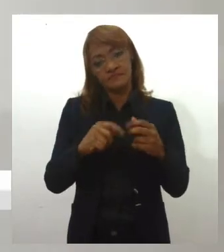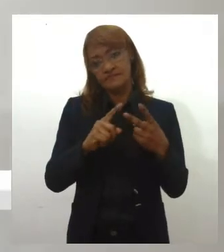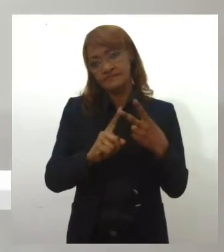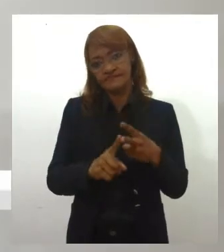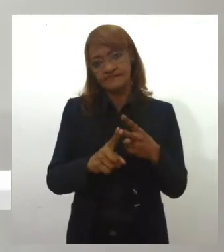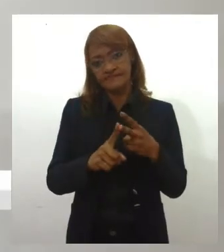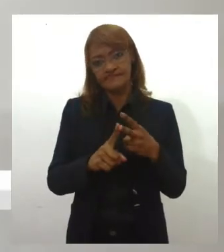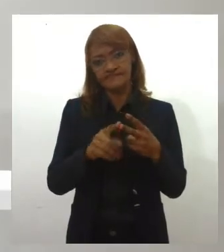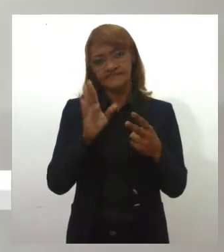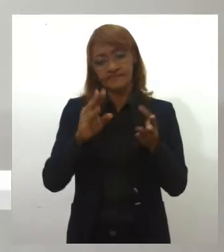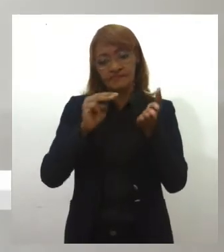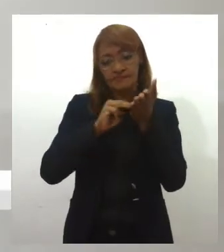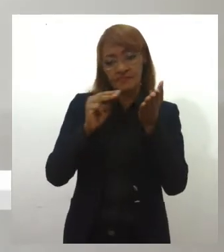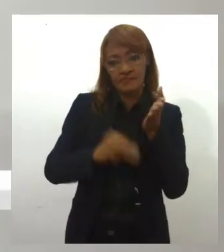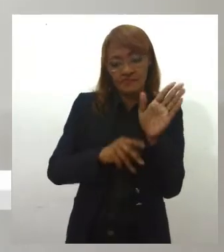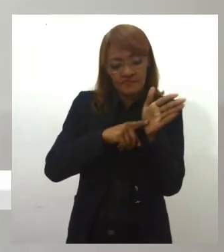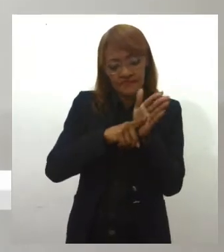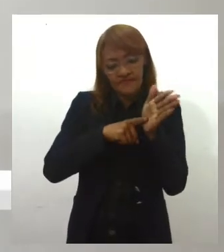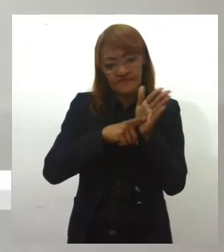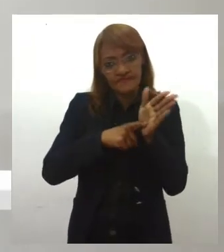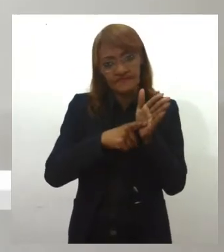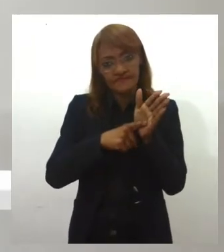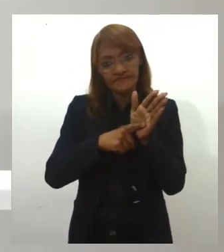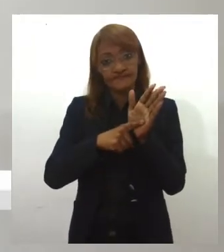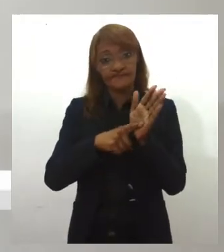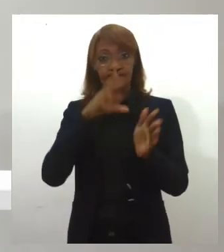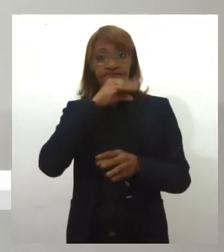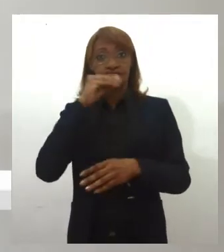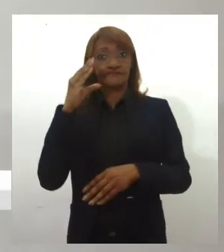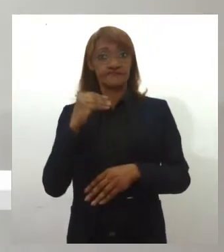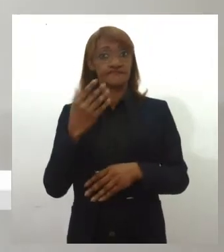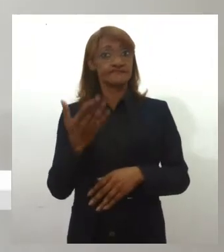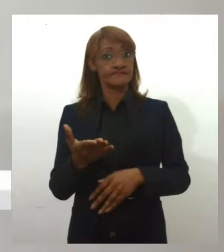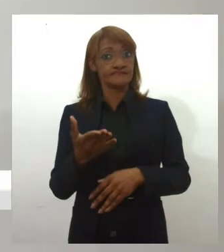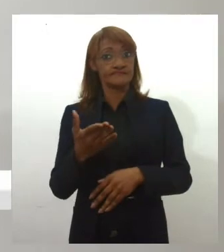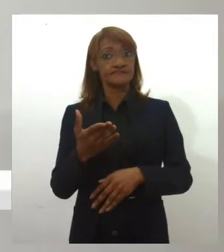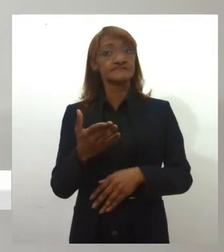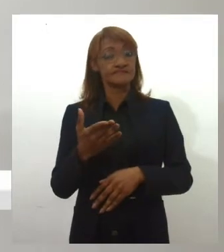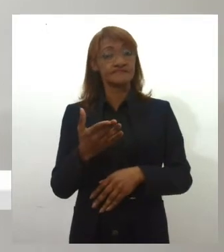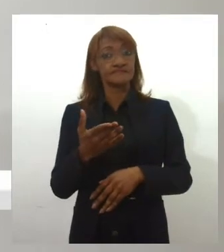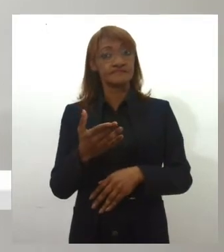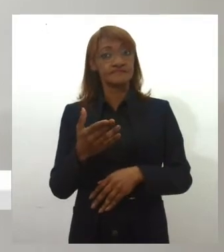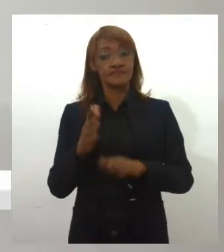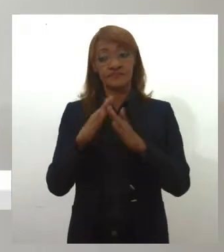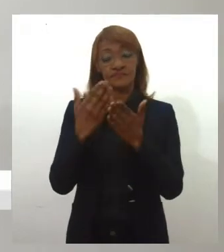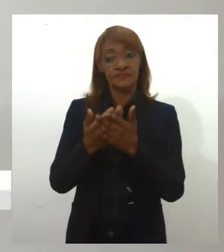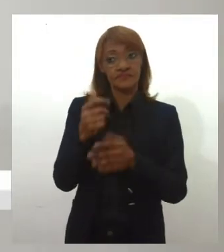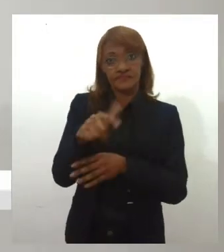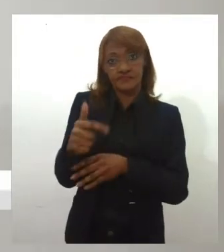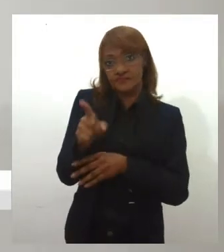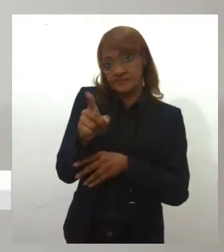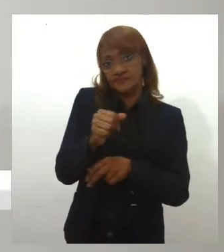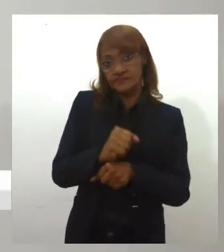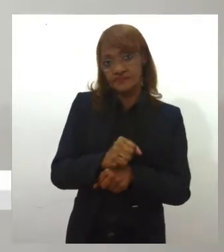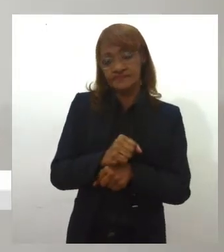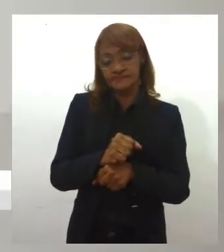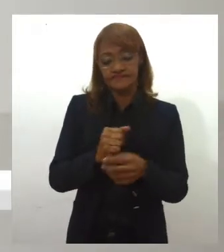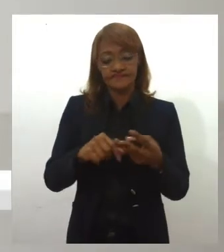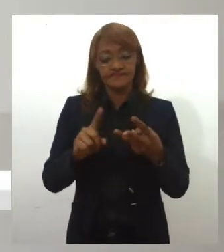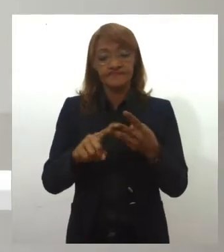ensinando metodologia de pesquisa para um adolescente que demora a ter isso, né? Quando é um ensino tradicional.